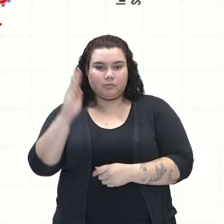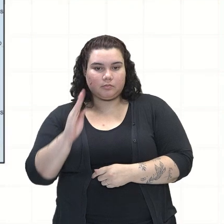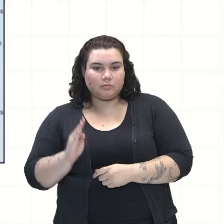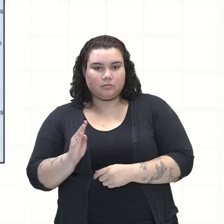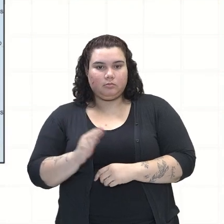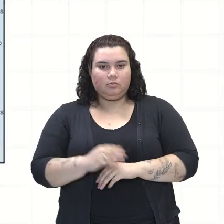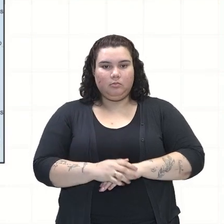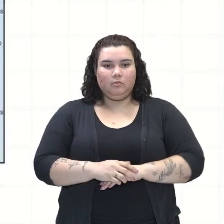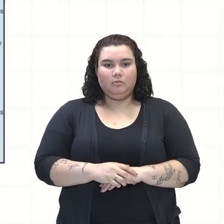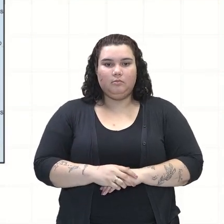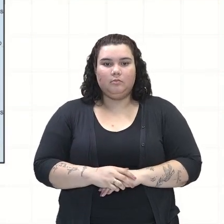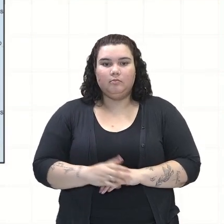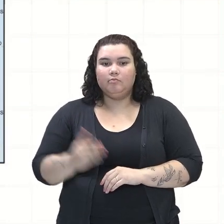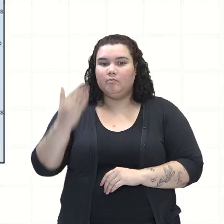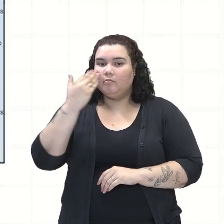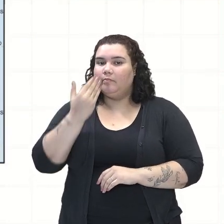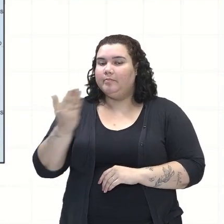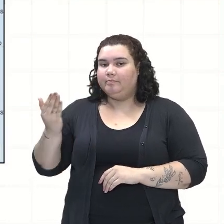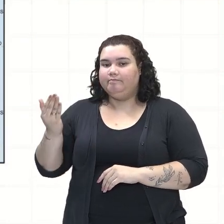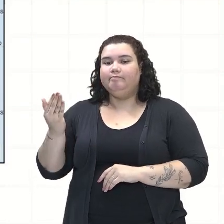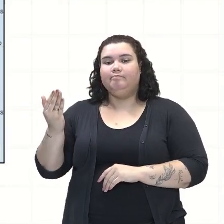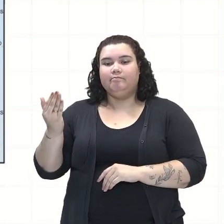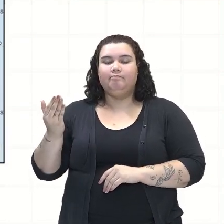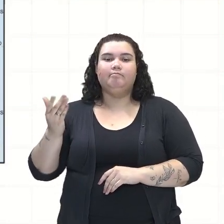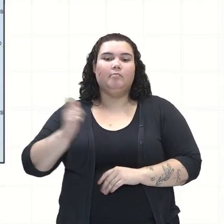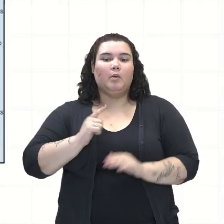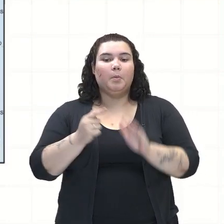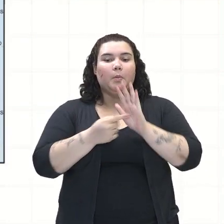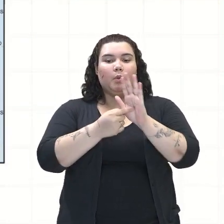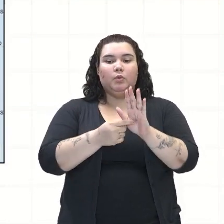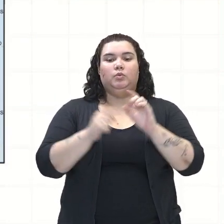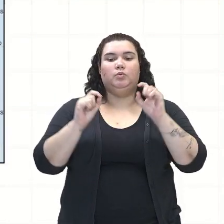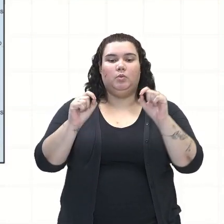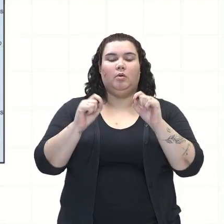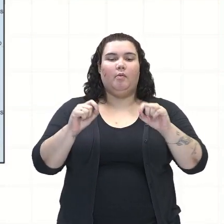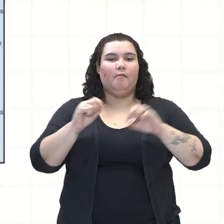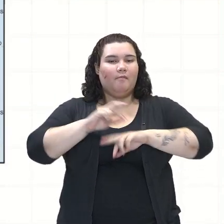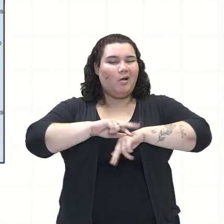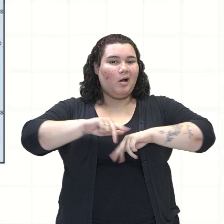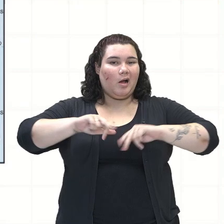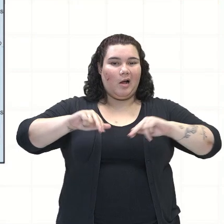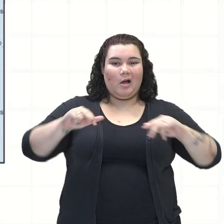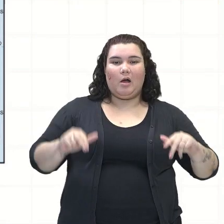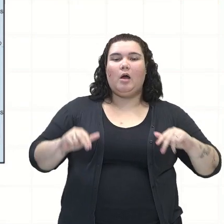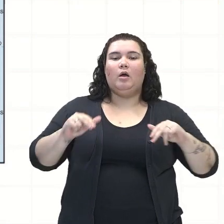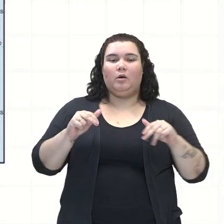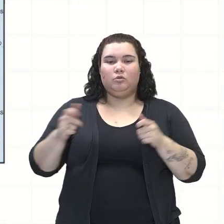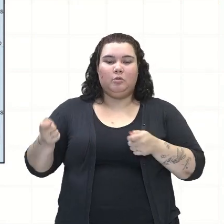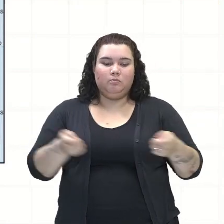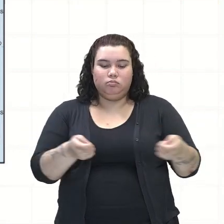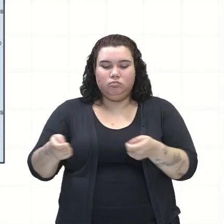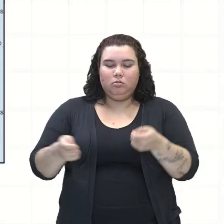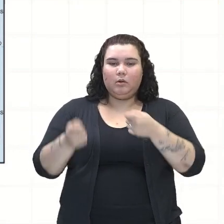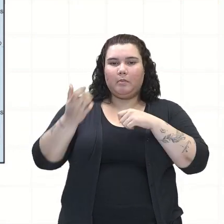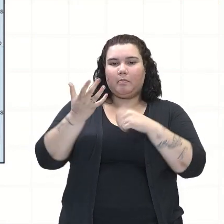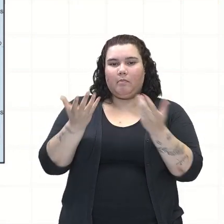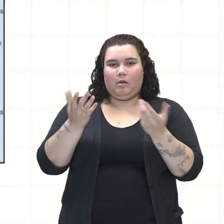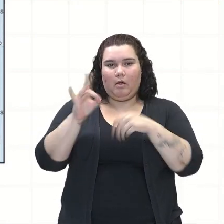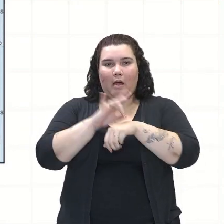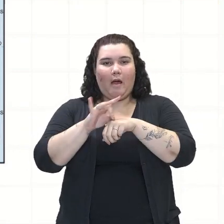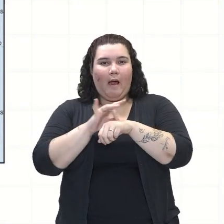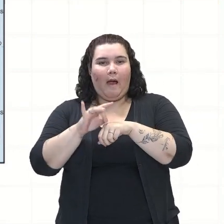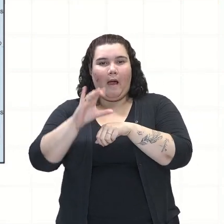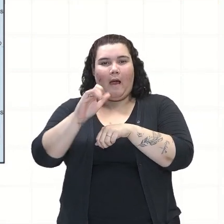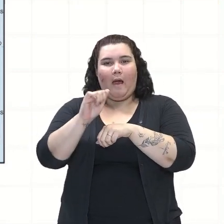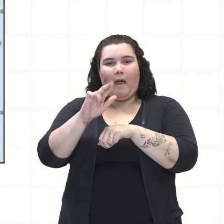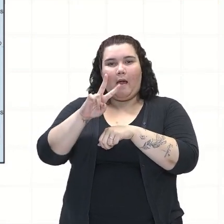certo? Bem, a gente observa que nós temos uma diversidade muito grande de minerais aqui no Brasil. Temos o carvão mineral,